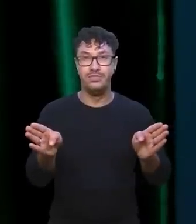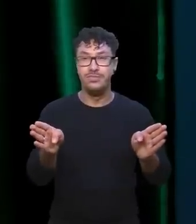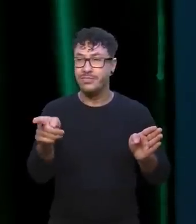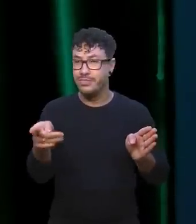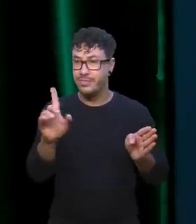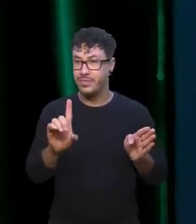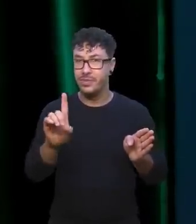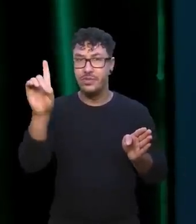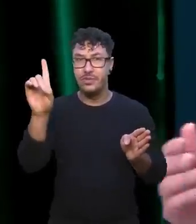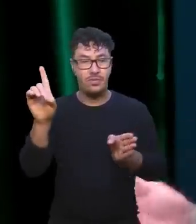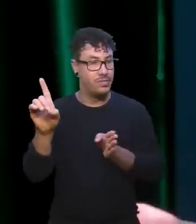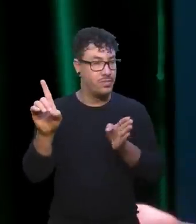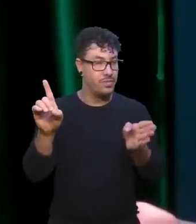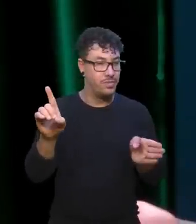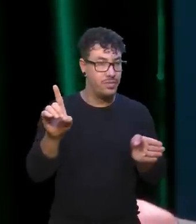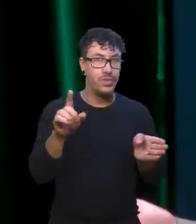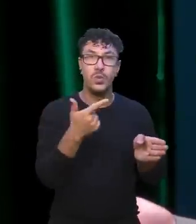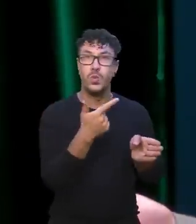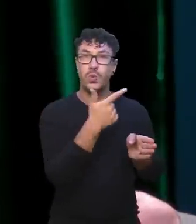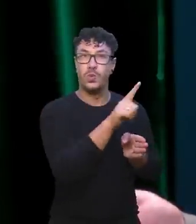a Deus e a Mamom.